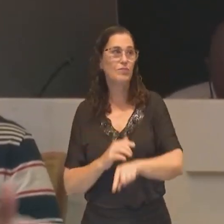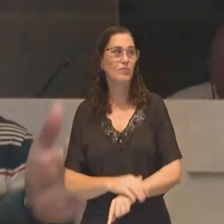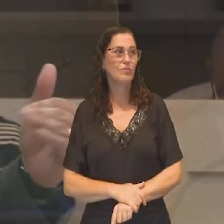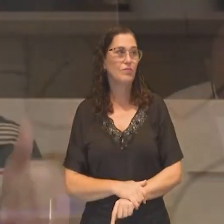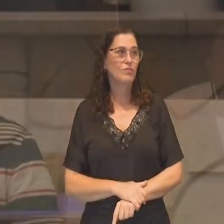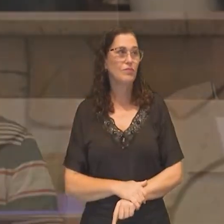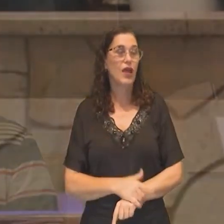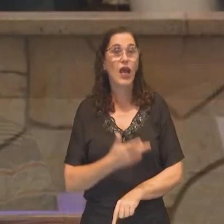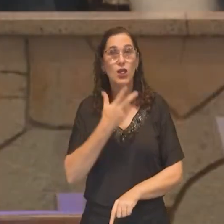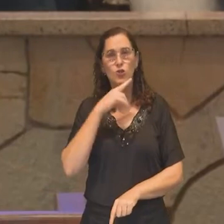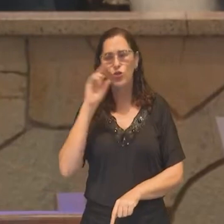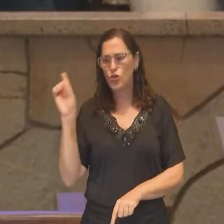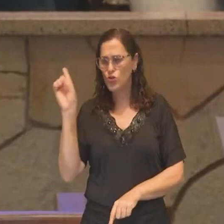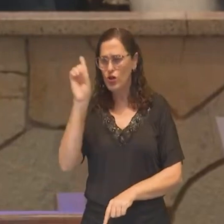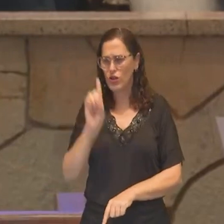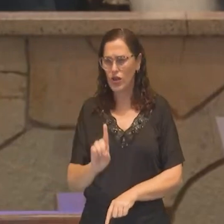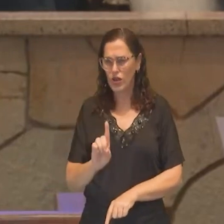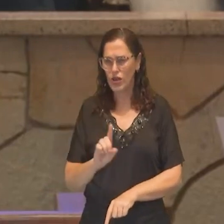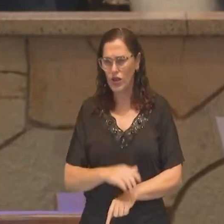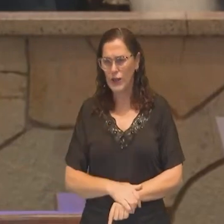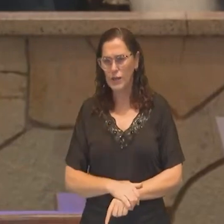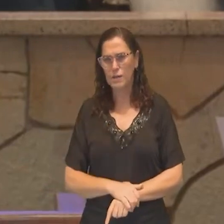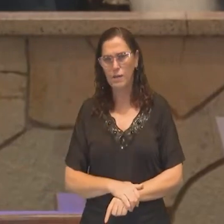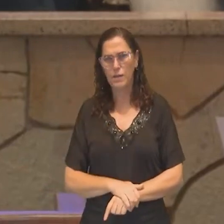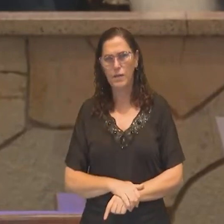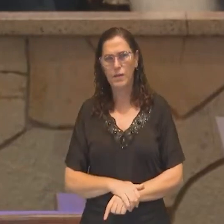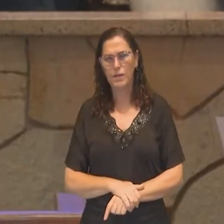Se o Senhor estivesse aqui,